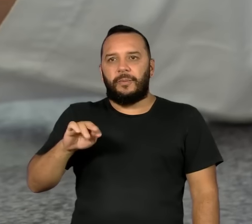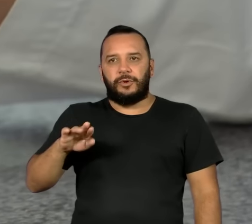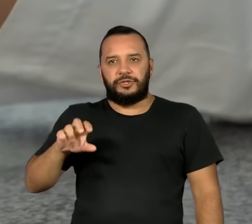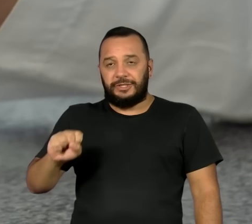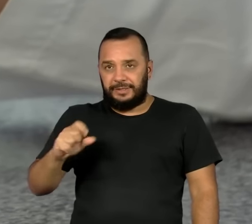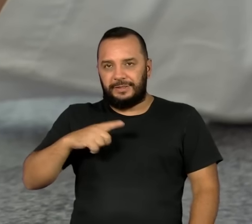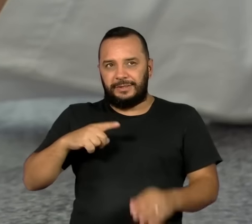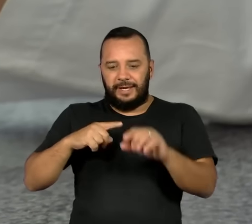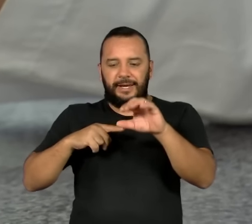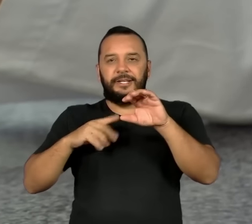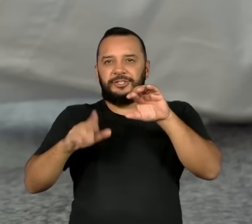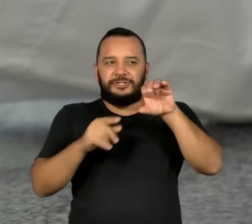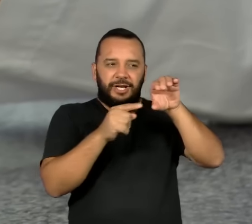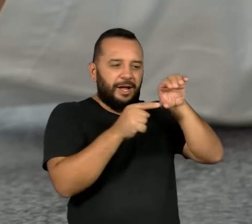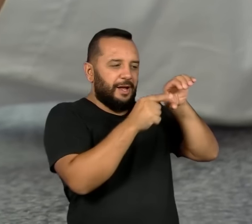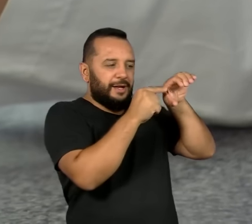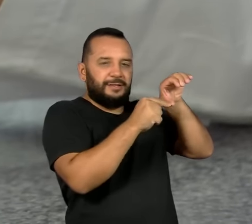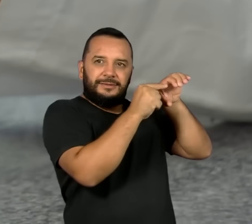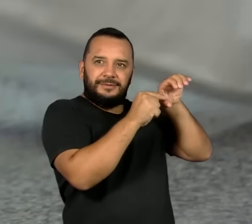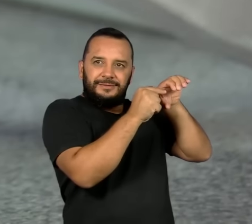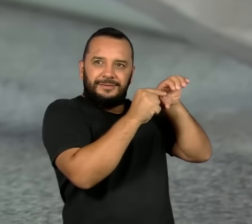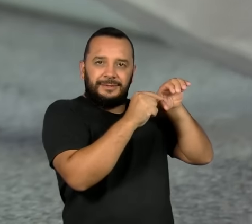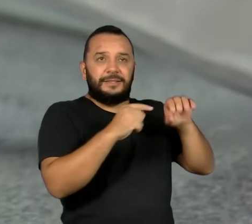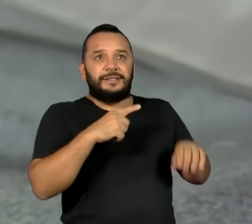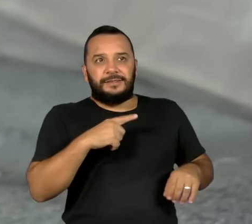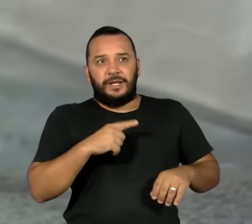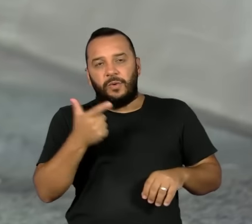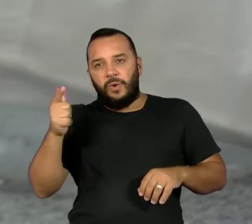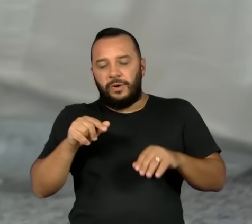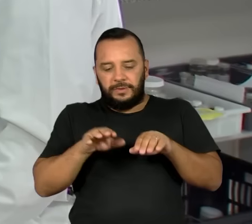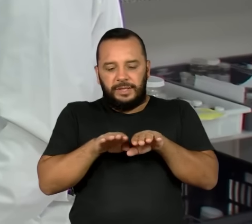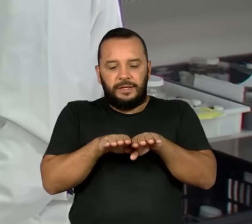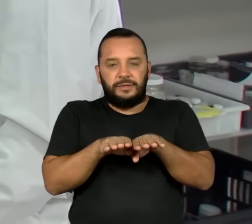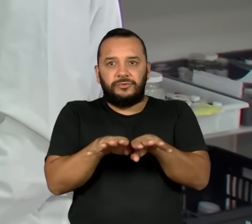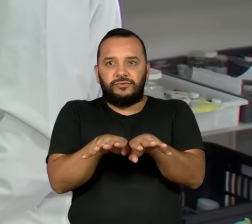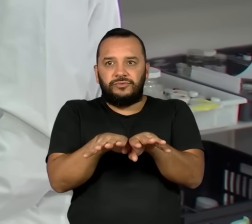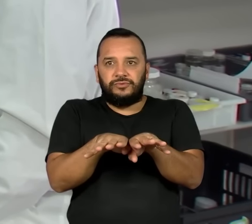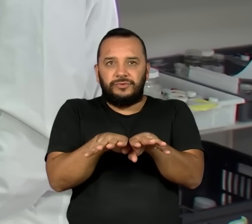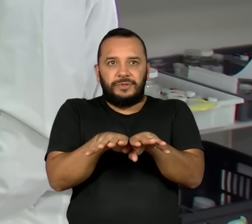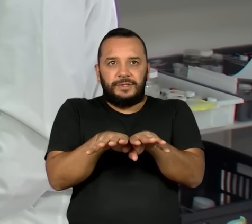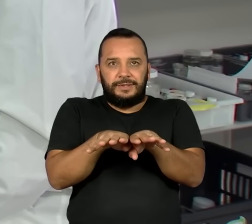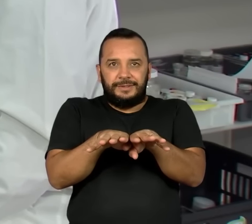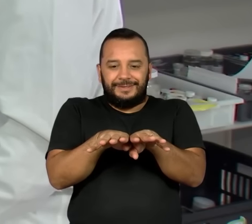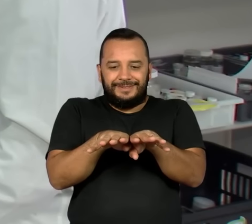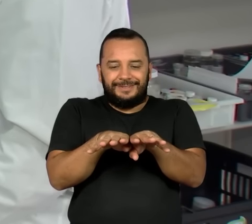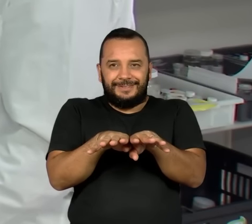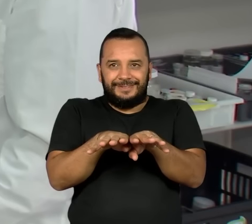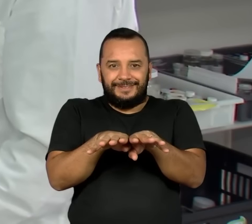Já as vieiras e berbigões têm conchas bivalves, divididas em duas partes.